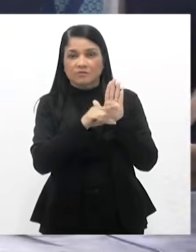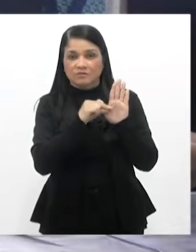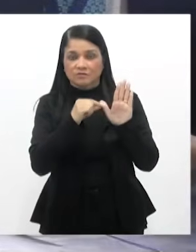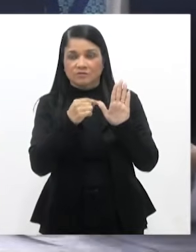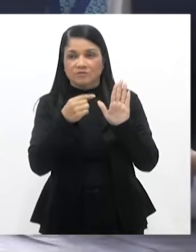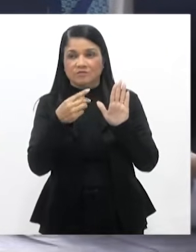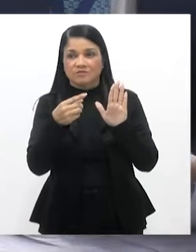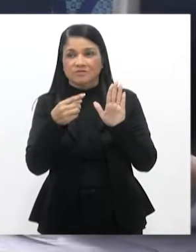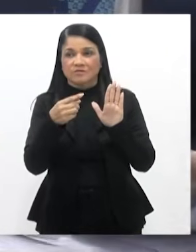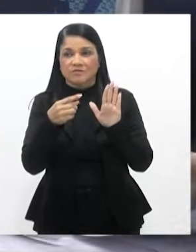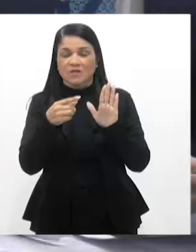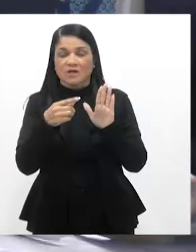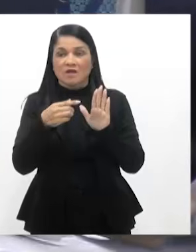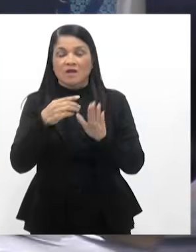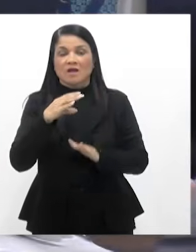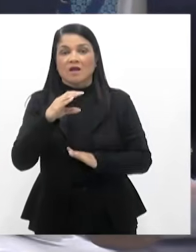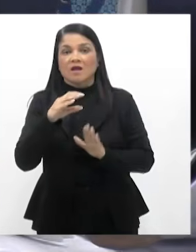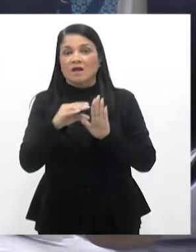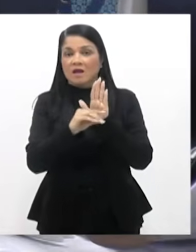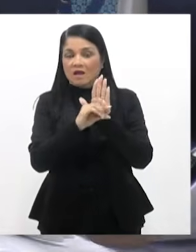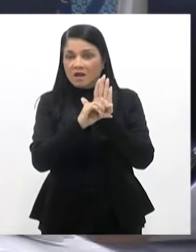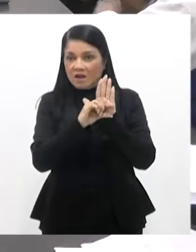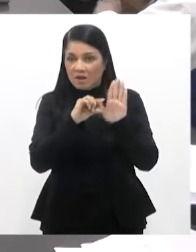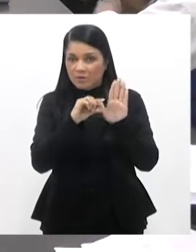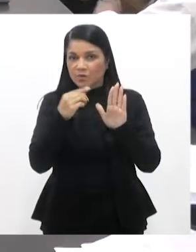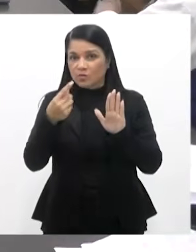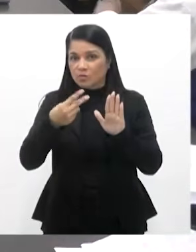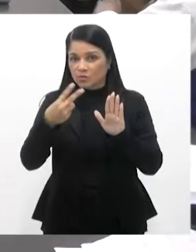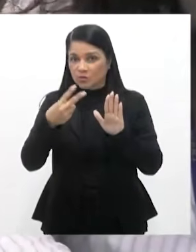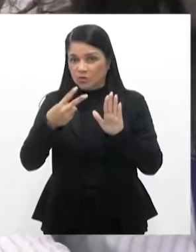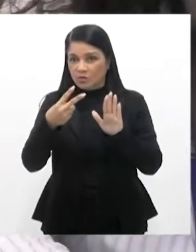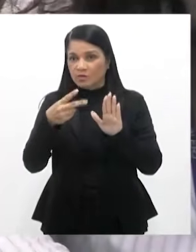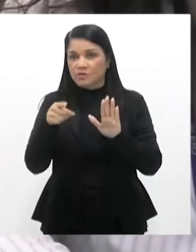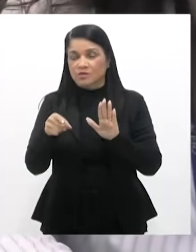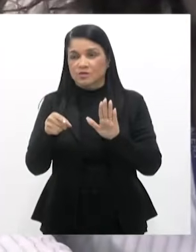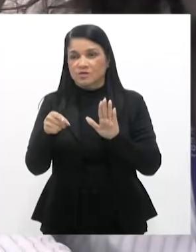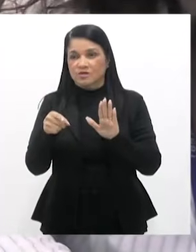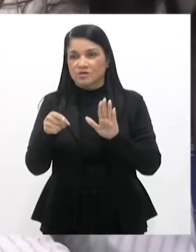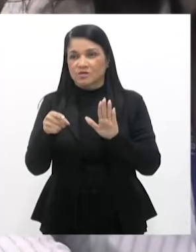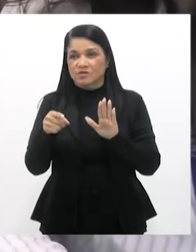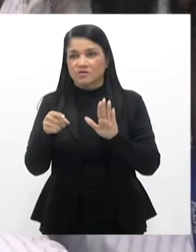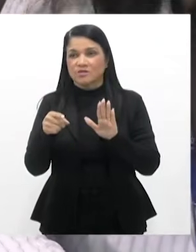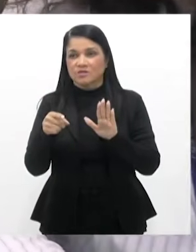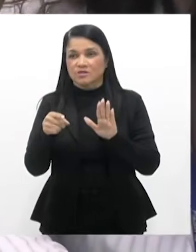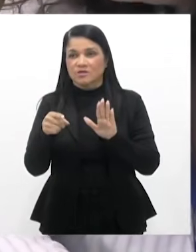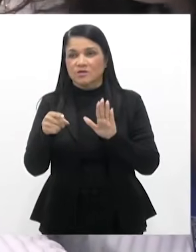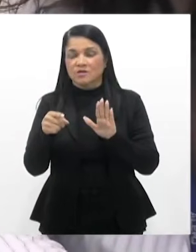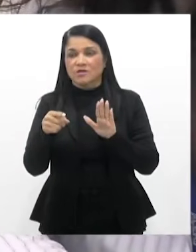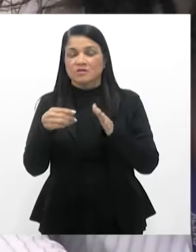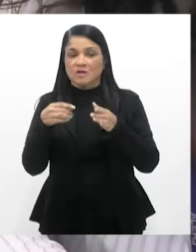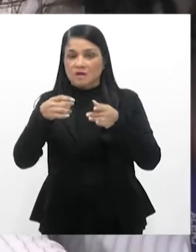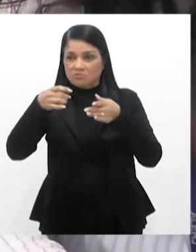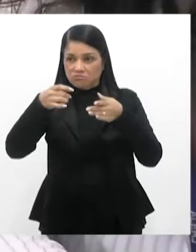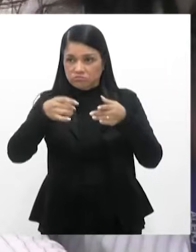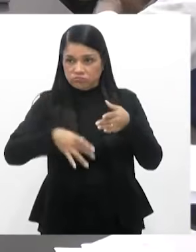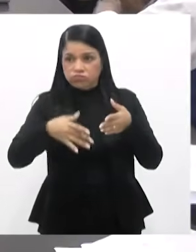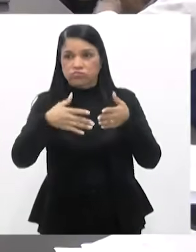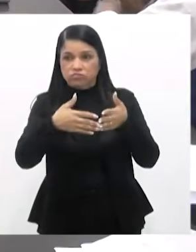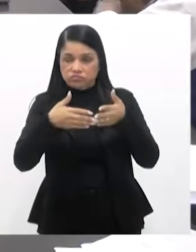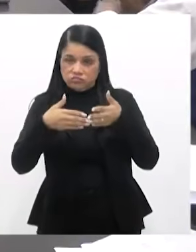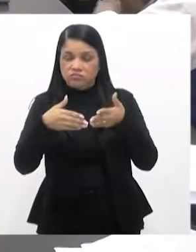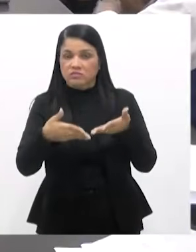Capítulo 2 da impugnação. É verdade, Artigo Fábio. 9º. Sim, mas a gente está falando de impugnação A gente tá falando associado da à inscrição. de uma desincompatibilização. impugnação.